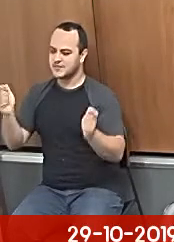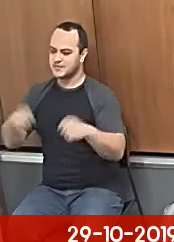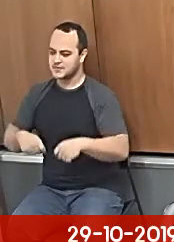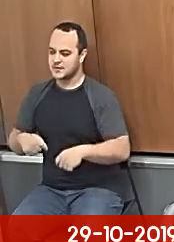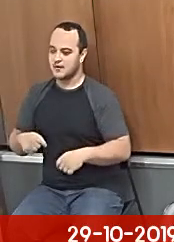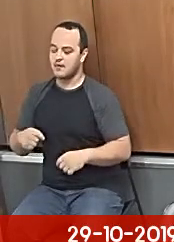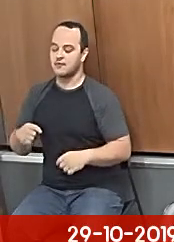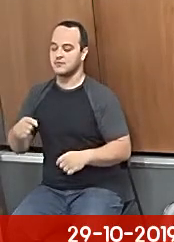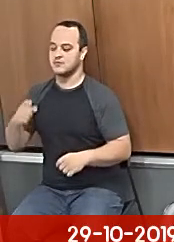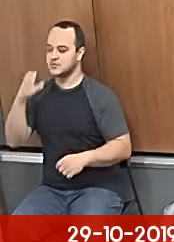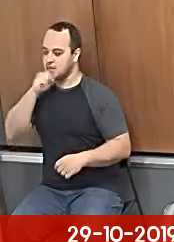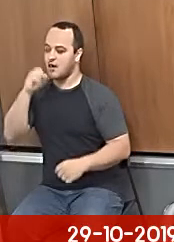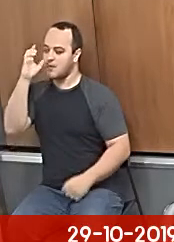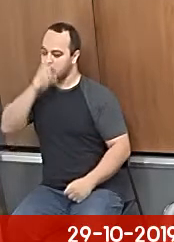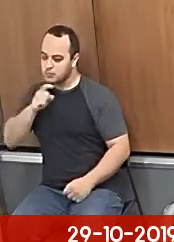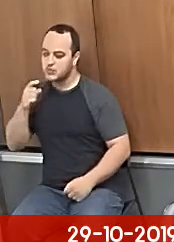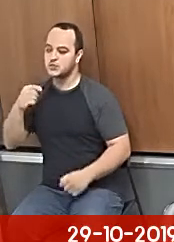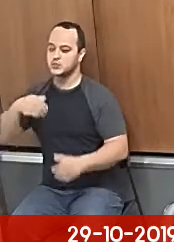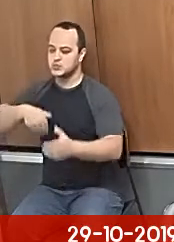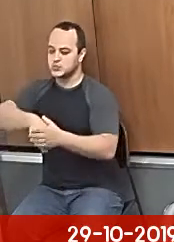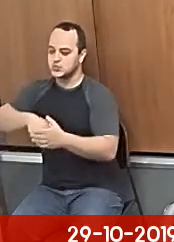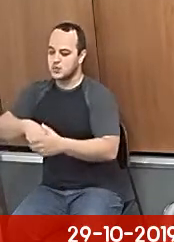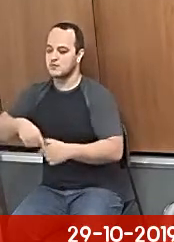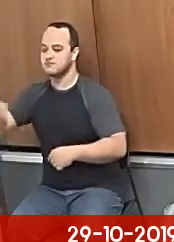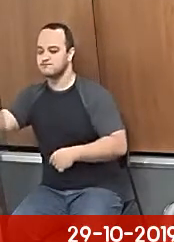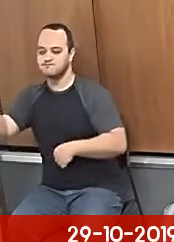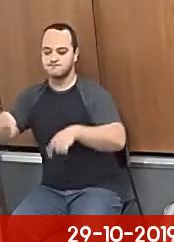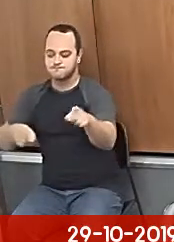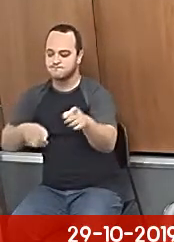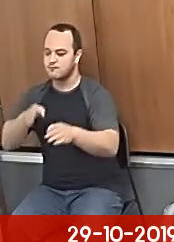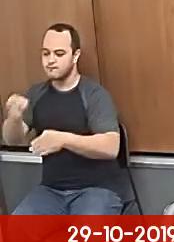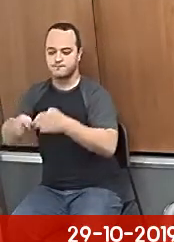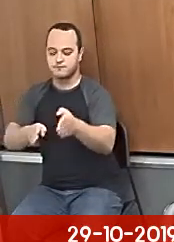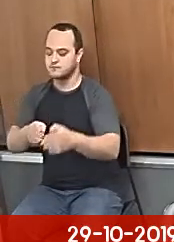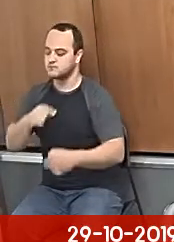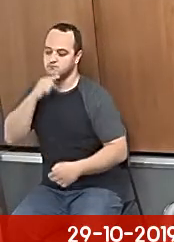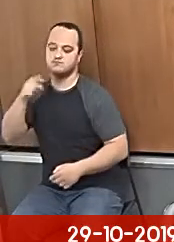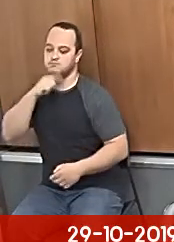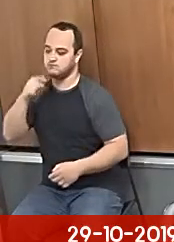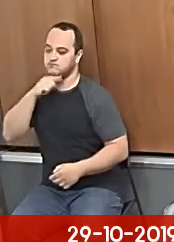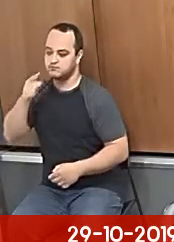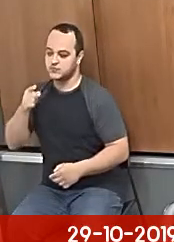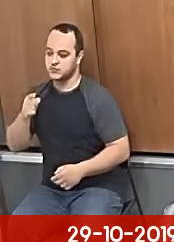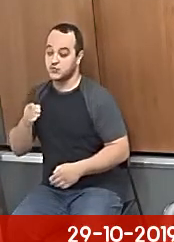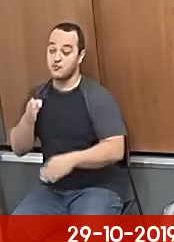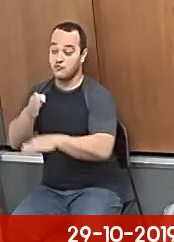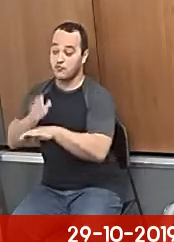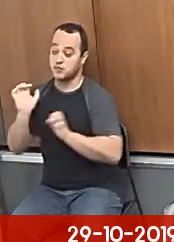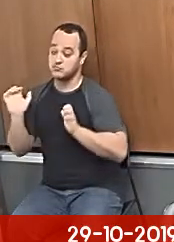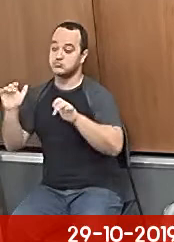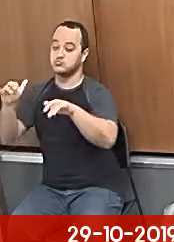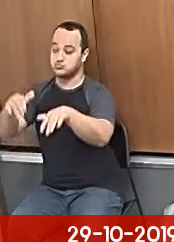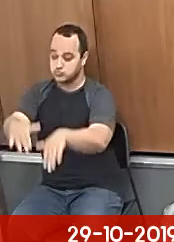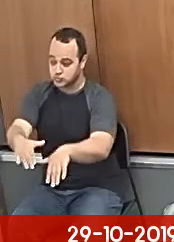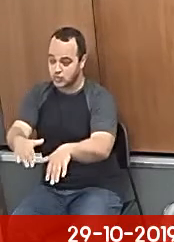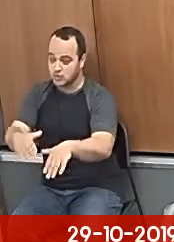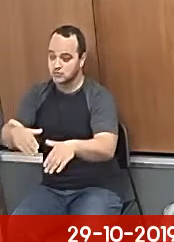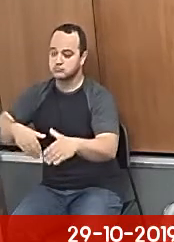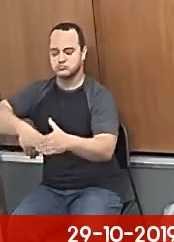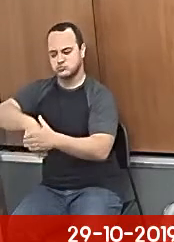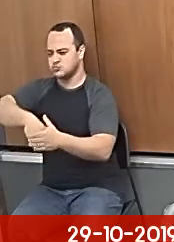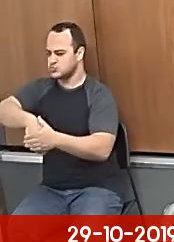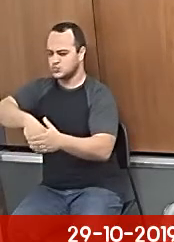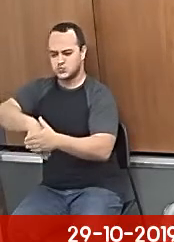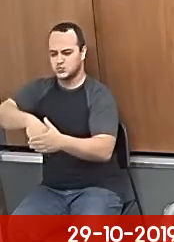rodada, volta e recebe outra aqui. A gente não tem esse tipo de investimento, esse tipo de apoio. Então, vamos lá. Se a gente chegar na final, vão ser 8